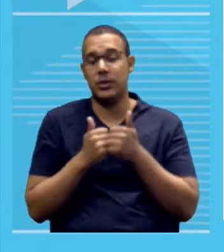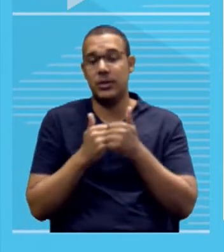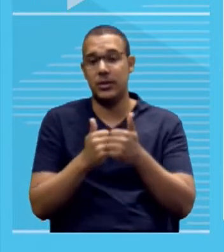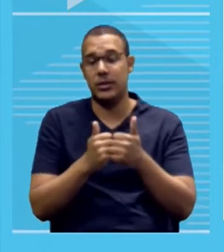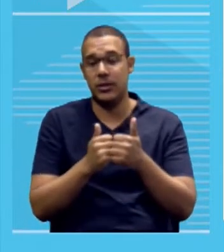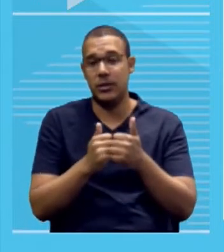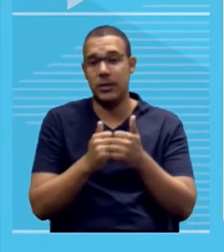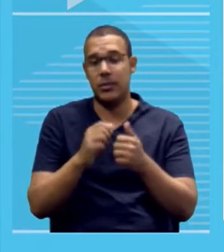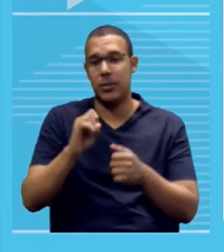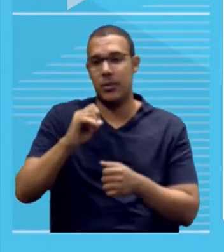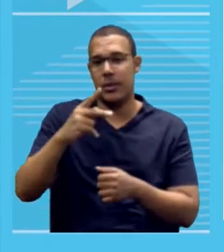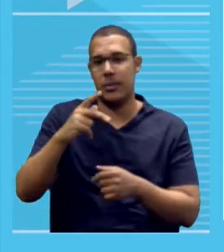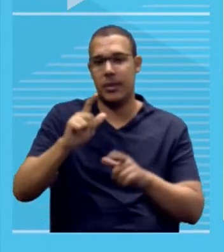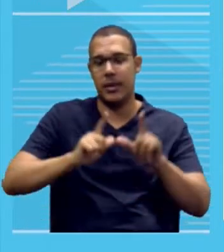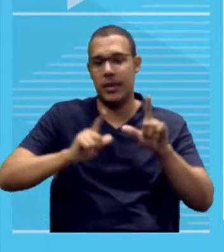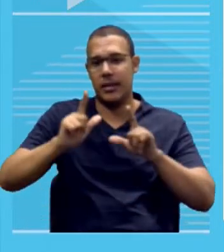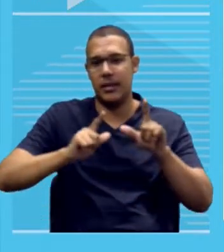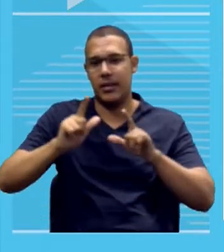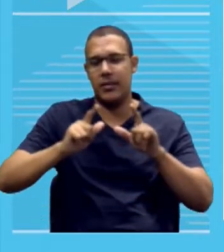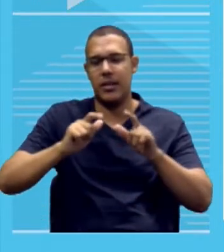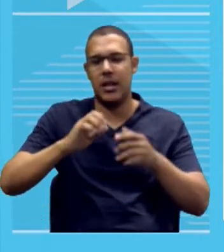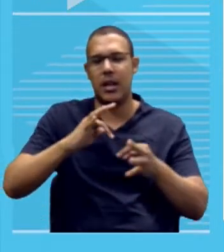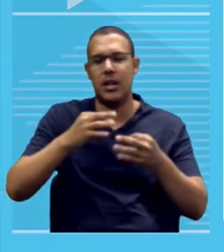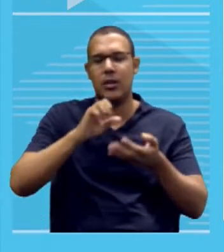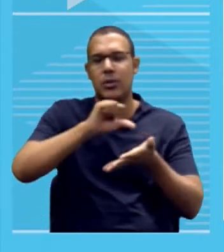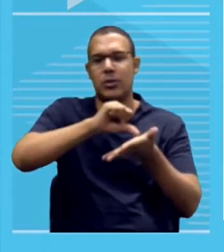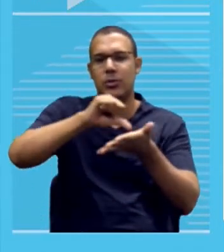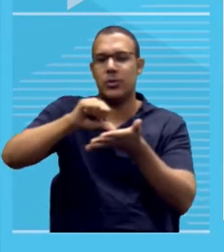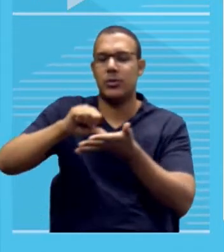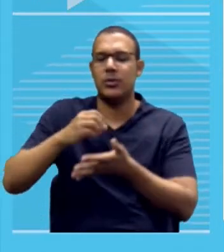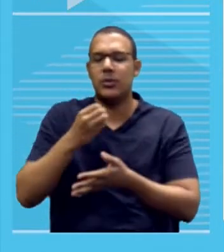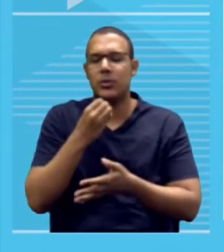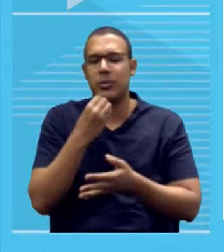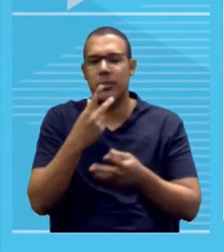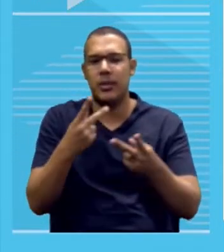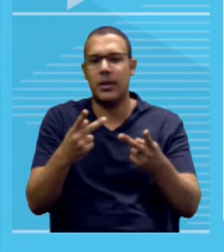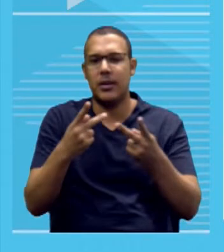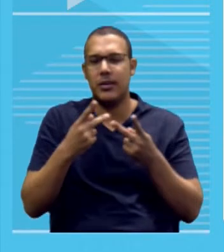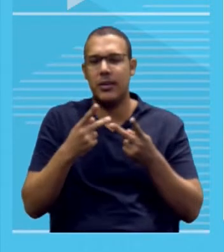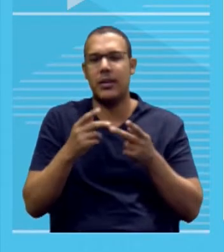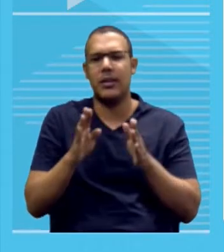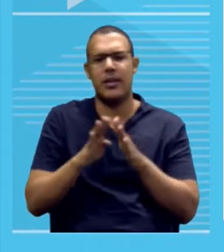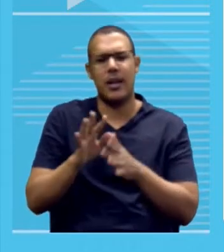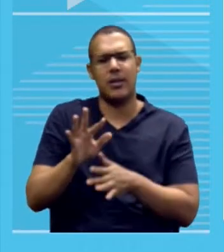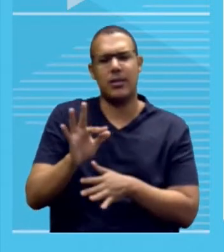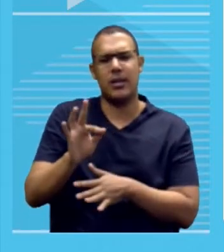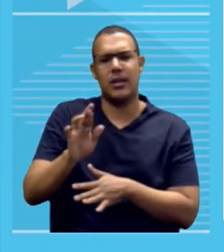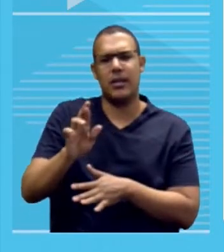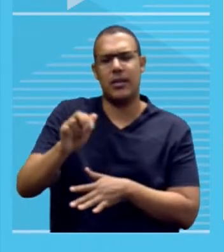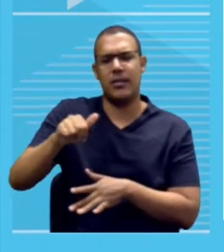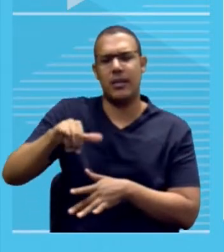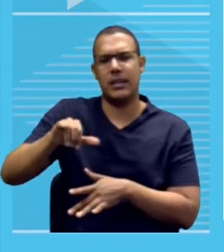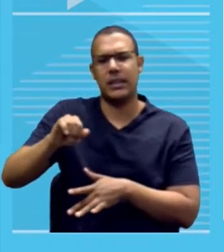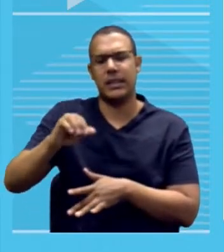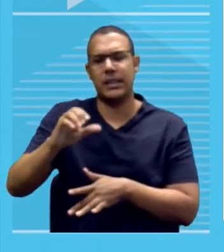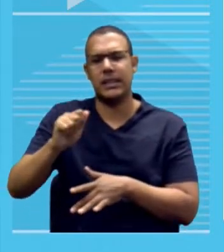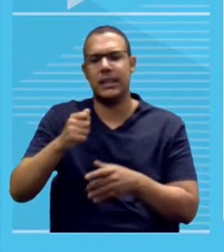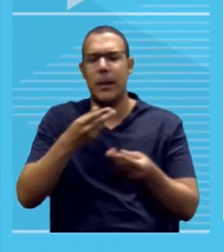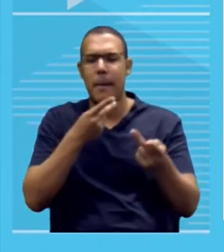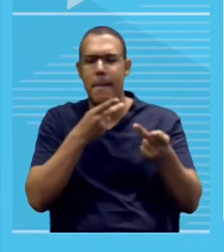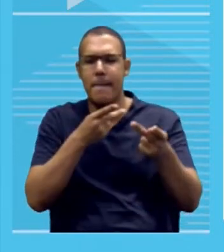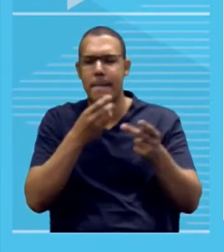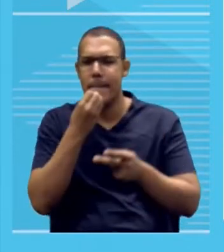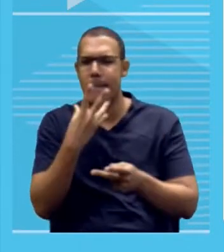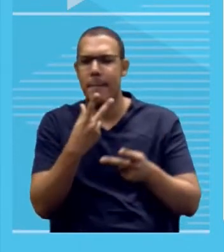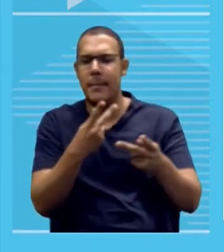pelo IPTV lá em Miguel Leão sejam bem-vindos muito boa noite Francisca Souza seja muito bem-vinda é